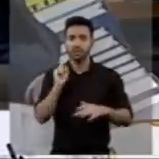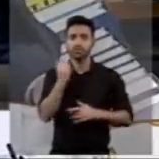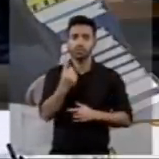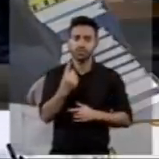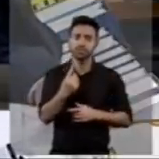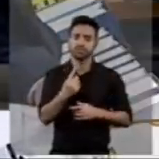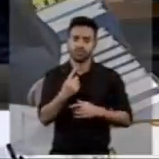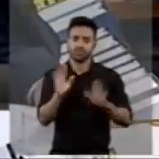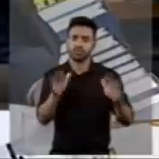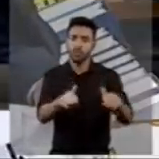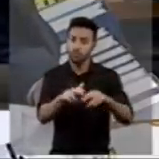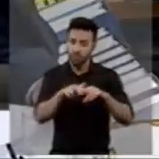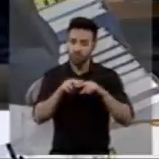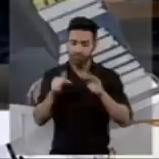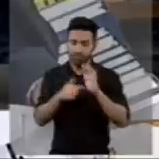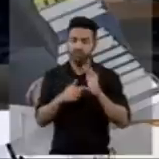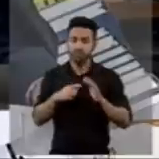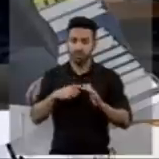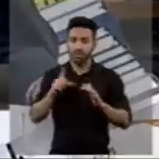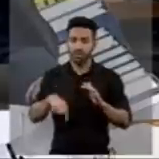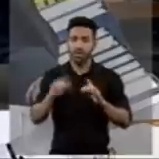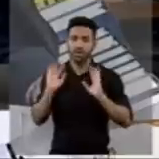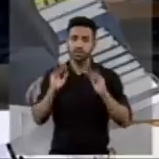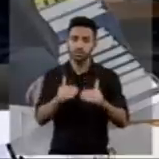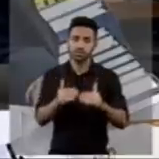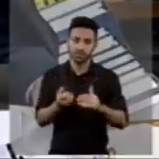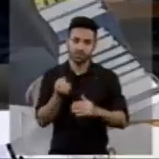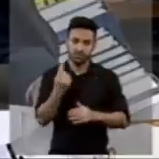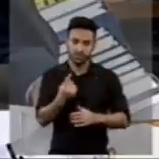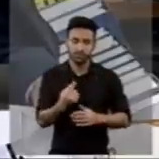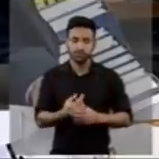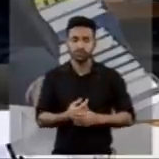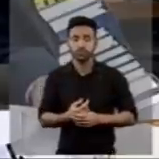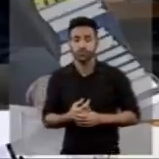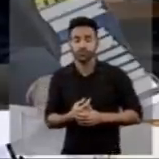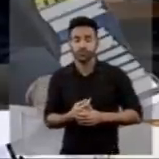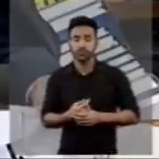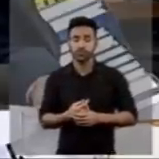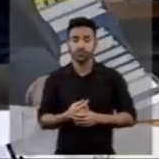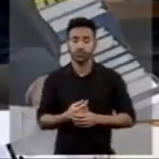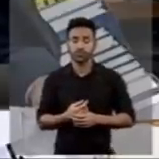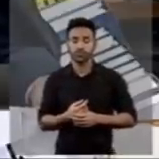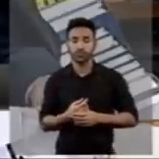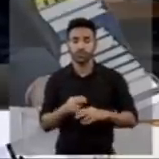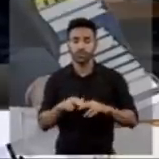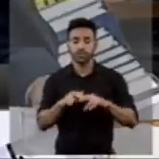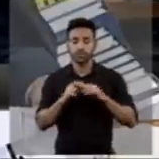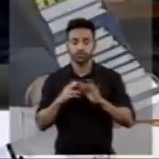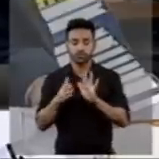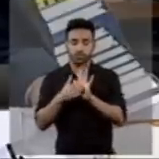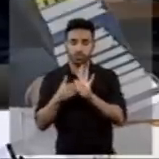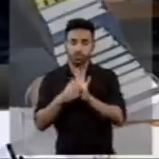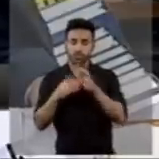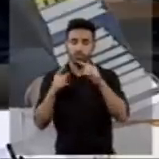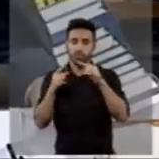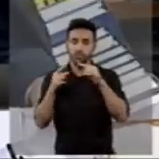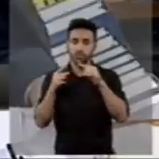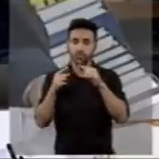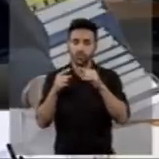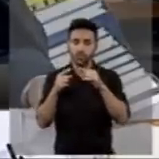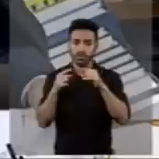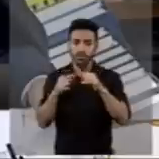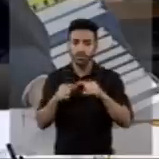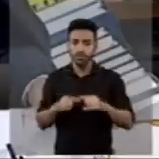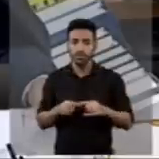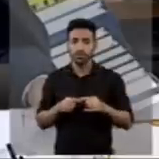forma exclusiva. Aí propõe simplesmente a interpretação conforme para